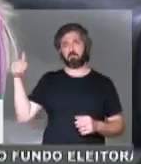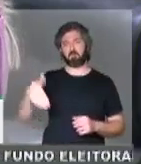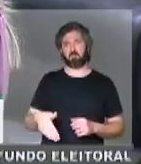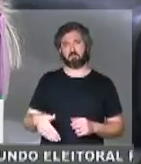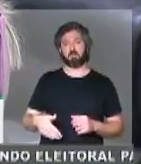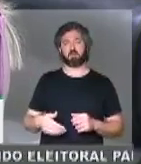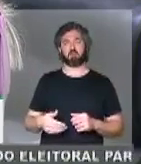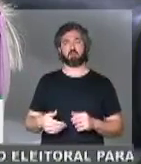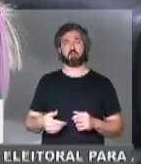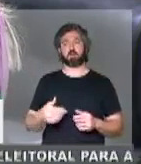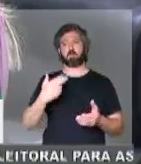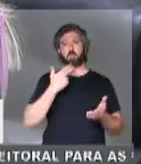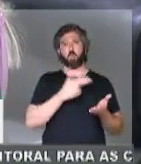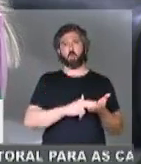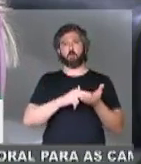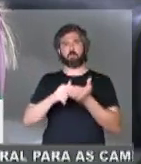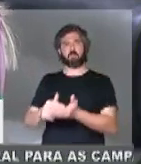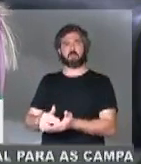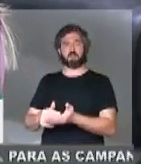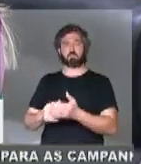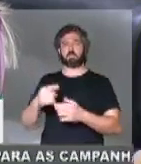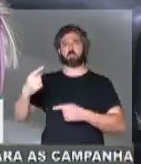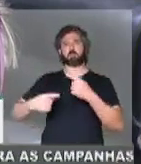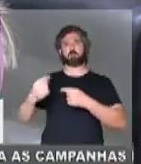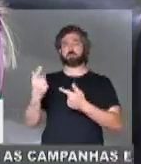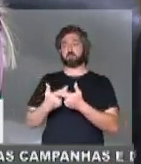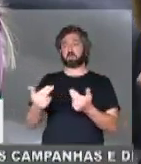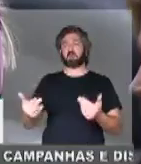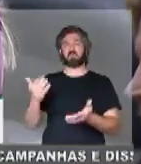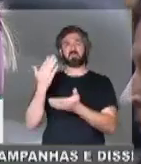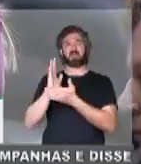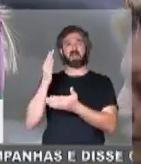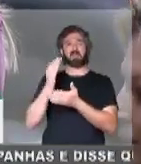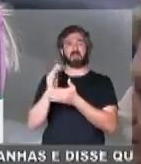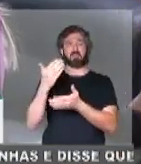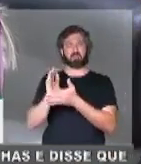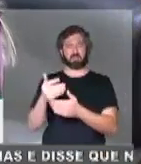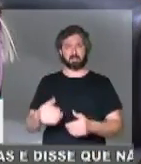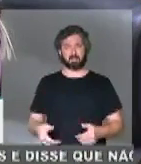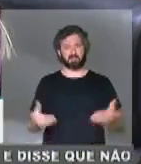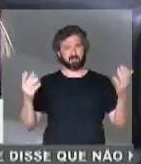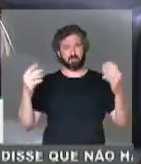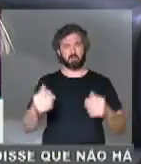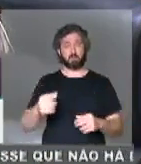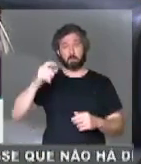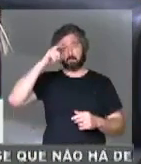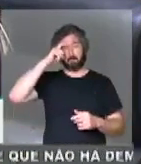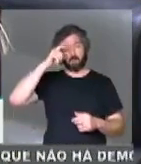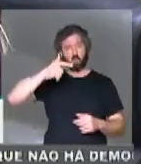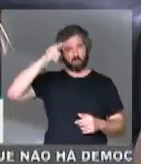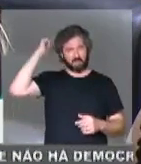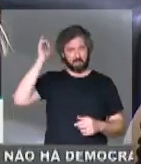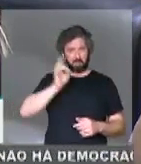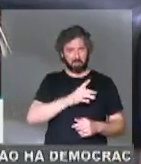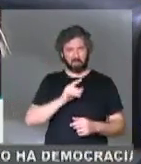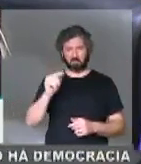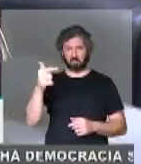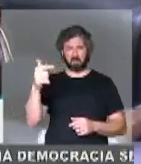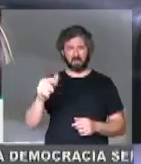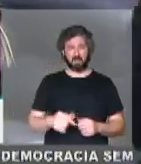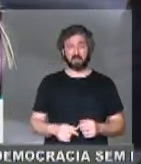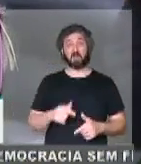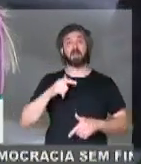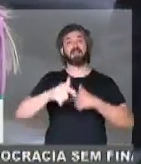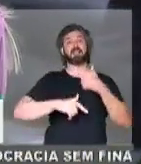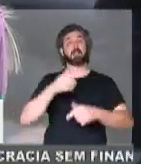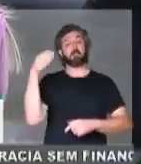a convite para discutir coisas que não têm nada a ver então paulo guedes não tem medo de nada paulo